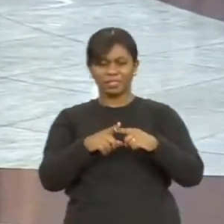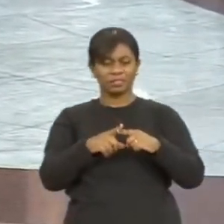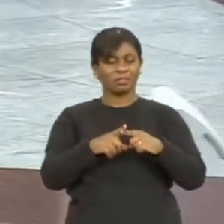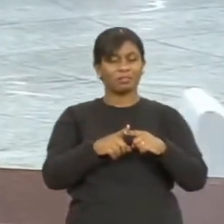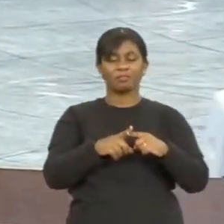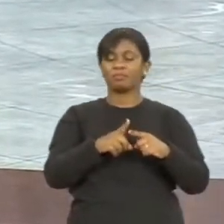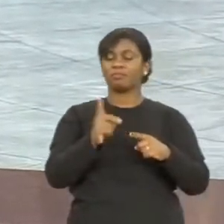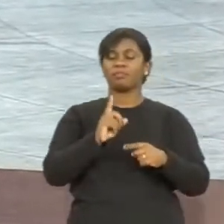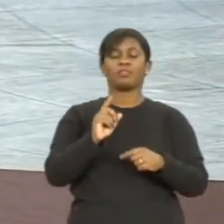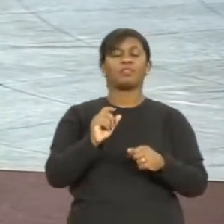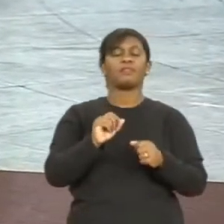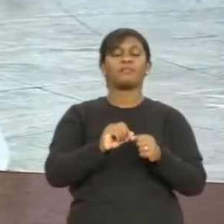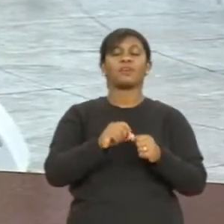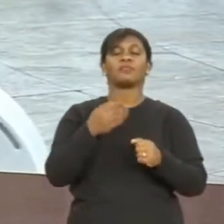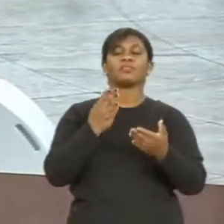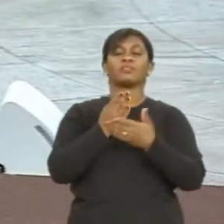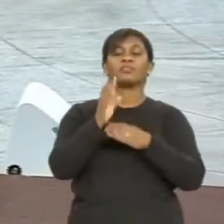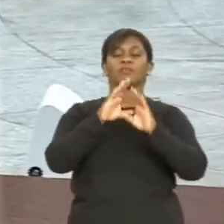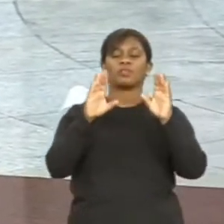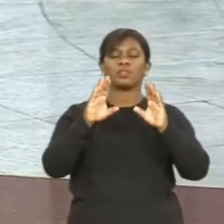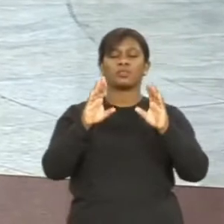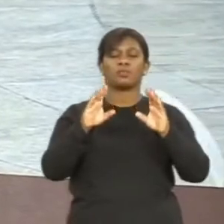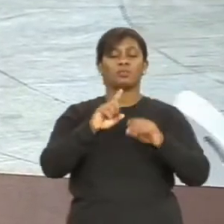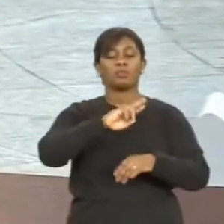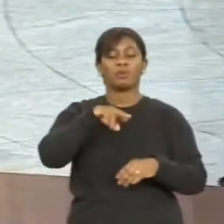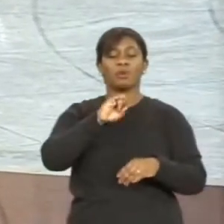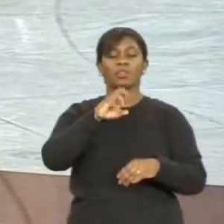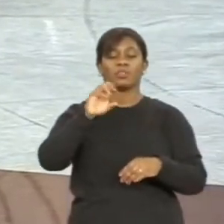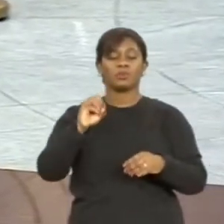Não é isso que muda a sua vida.